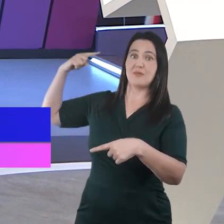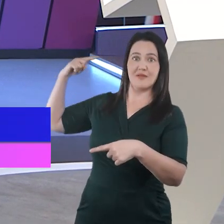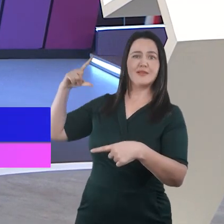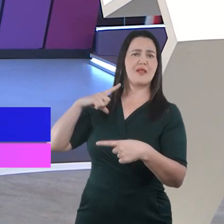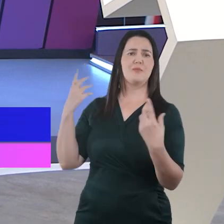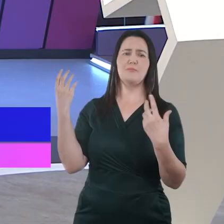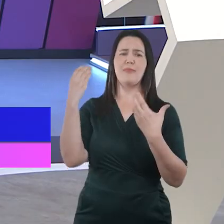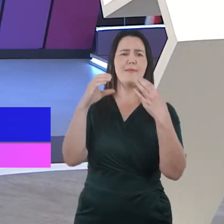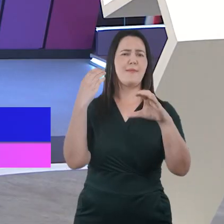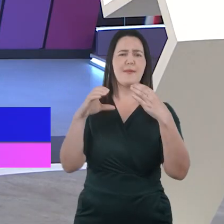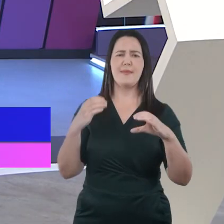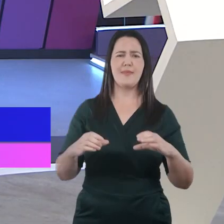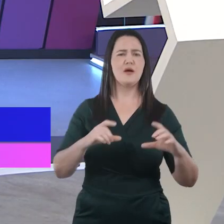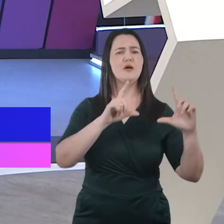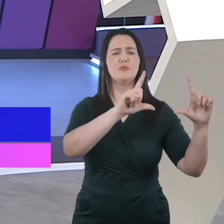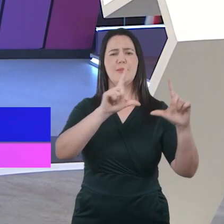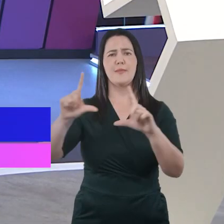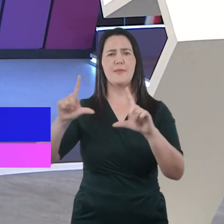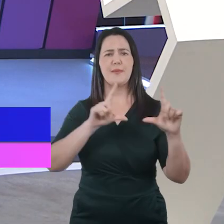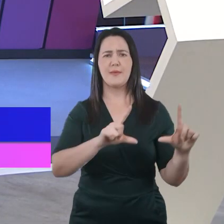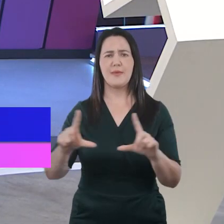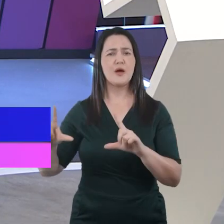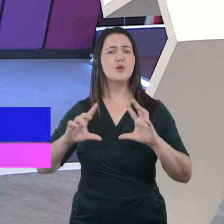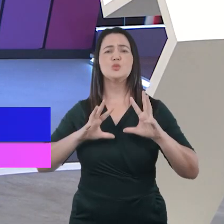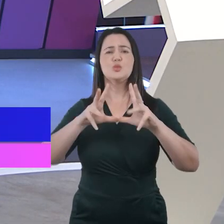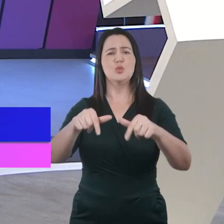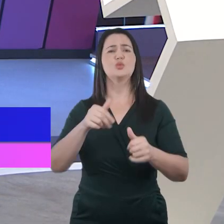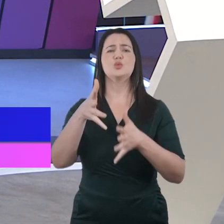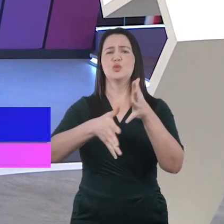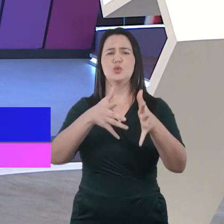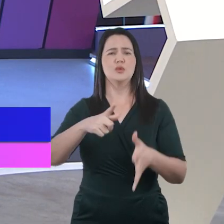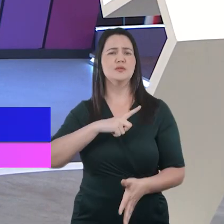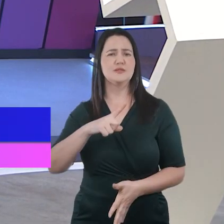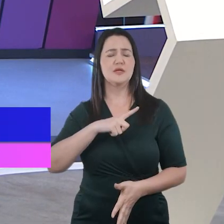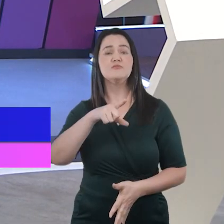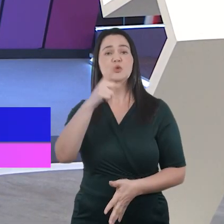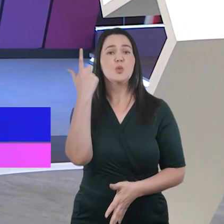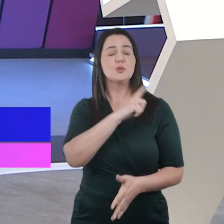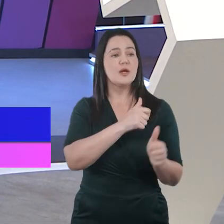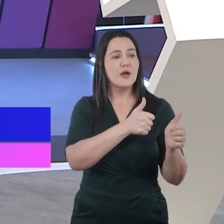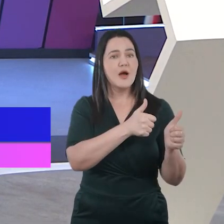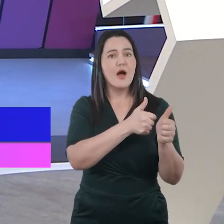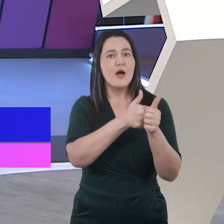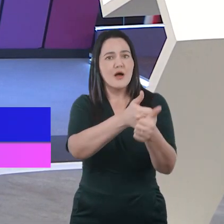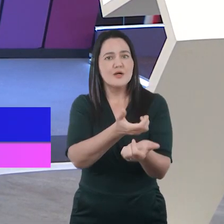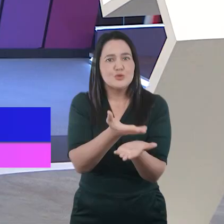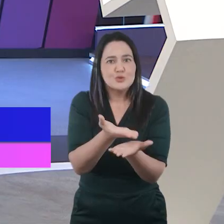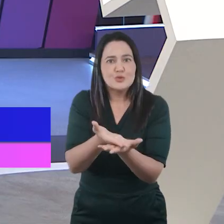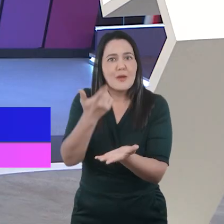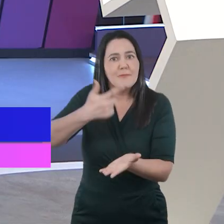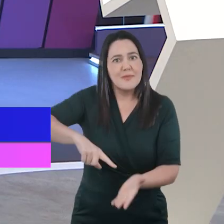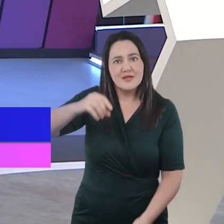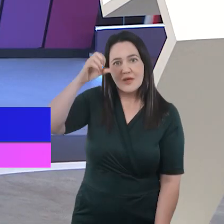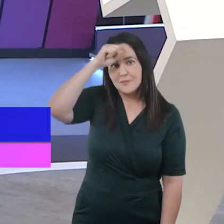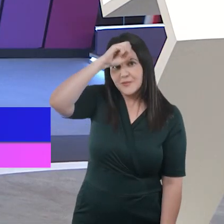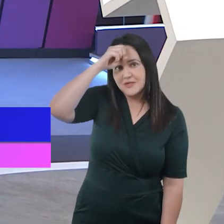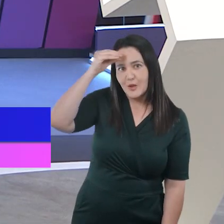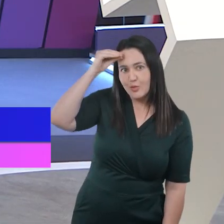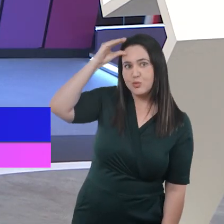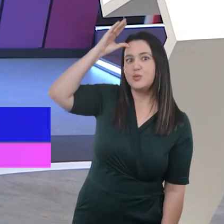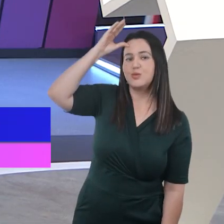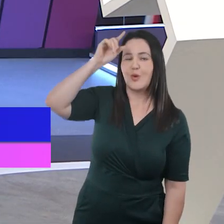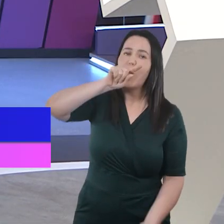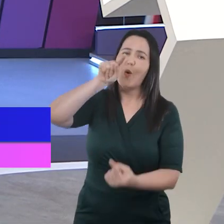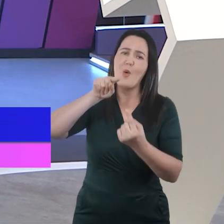semana e os programas anteriores também estão todos postados aqui para que você aprenda mais